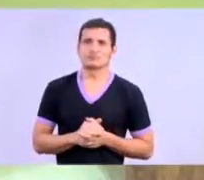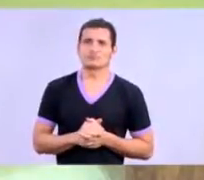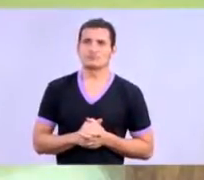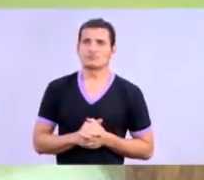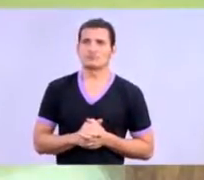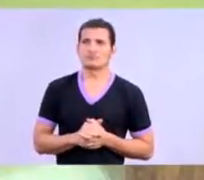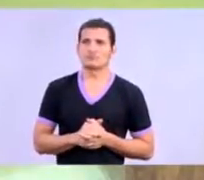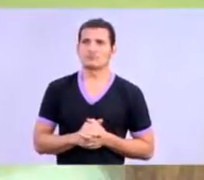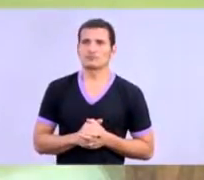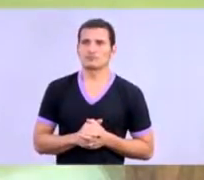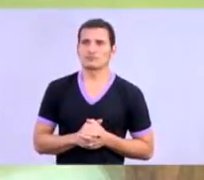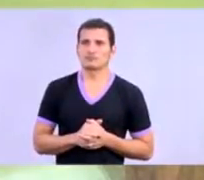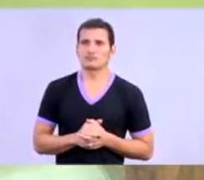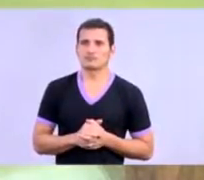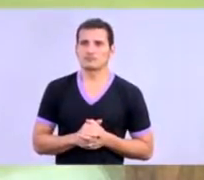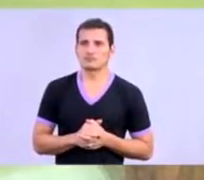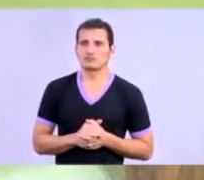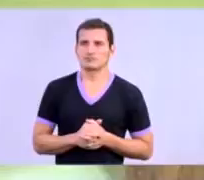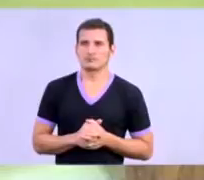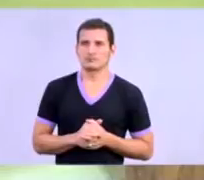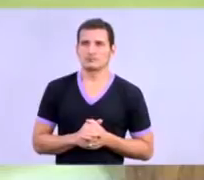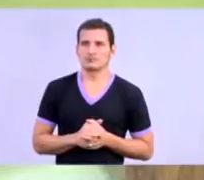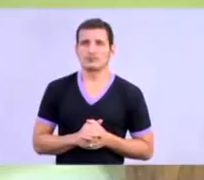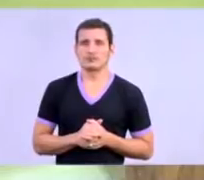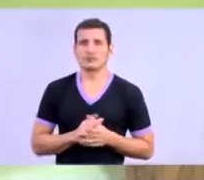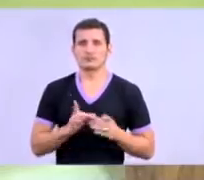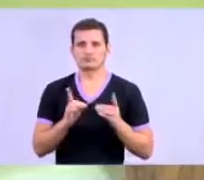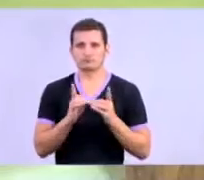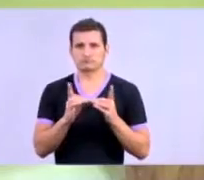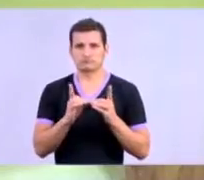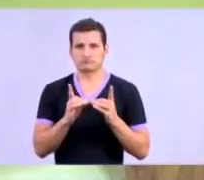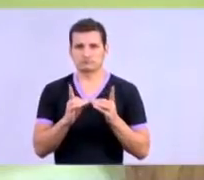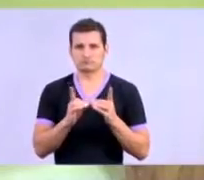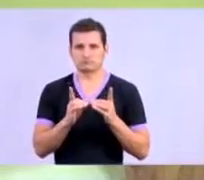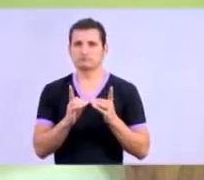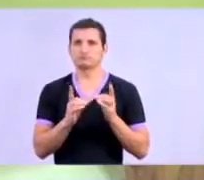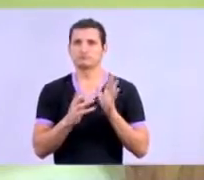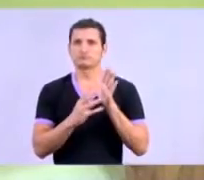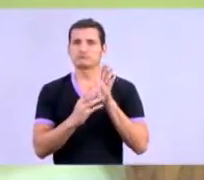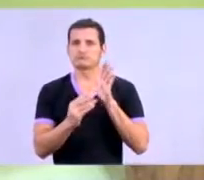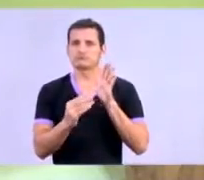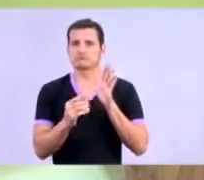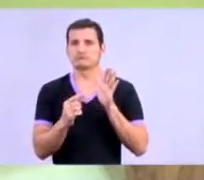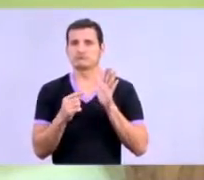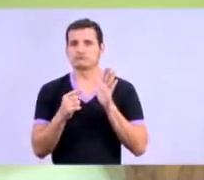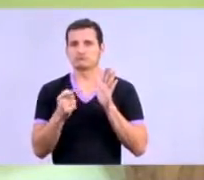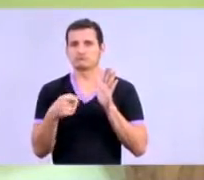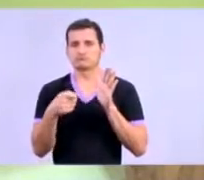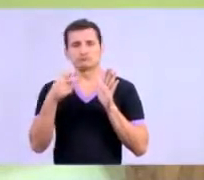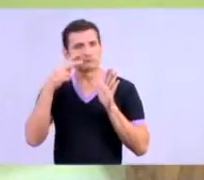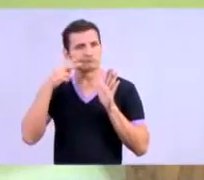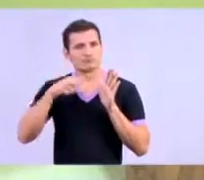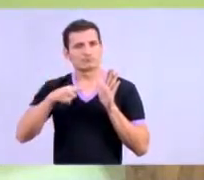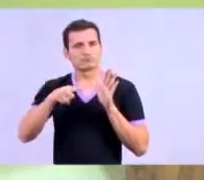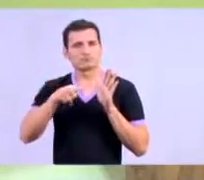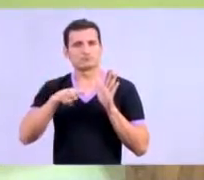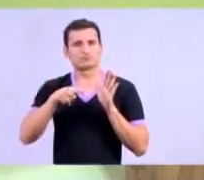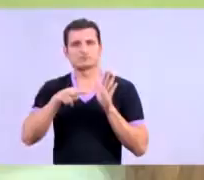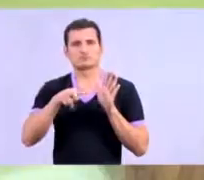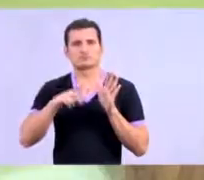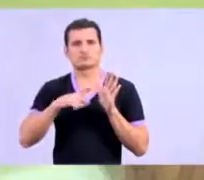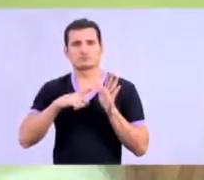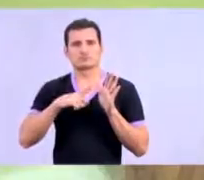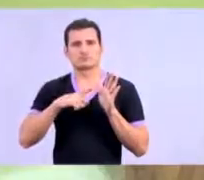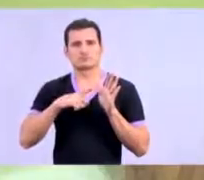sobre a parte didática no modelo, né? Ele permite você visualizar, ter uma visão, vamos